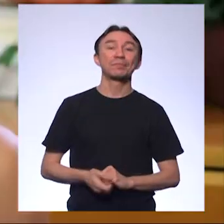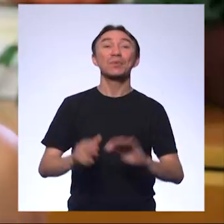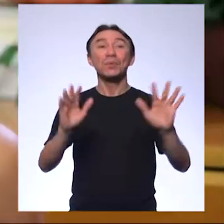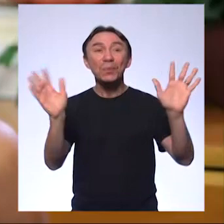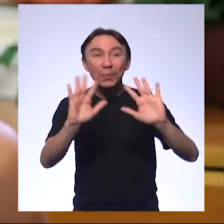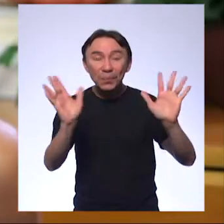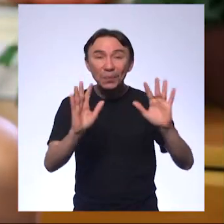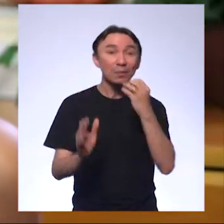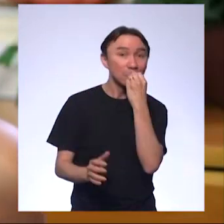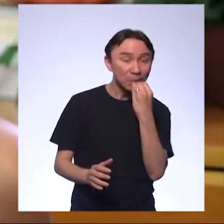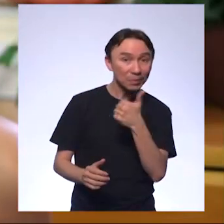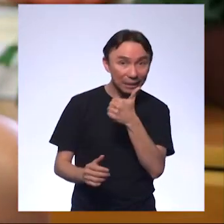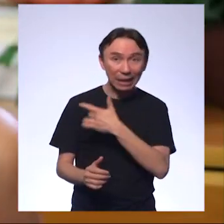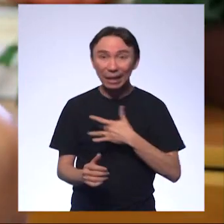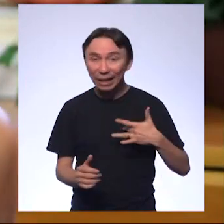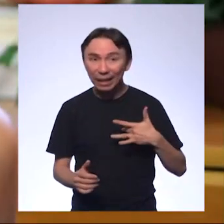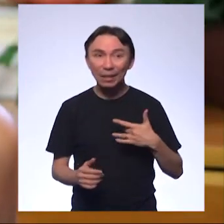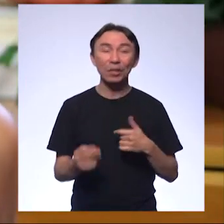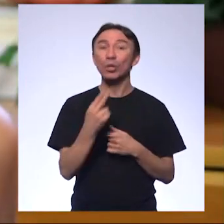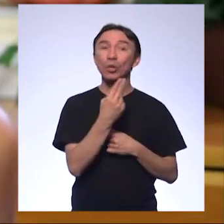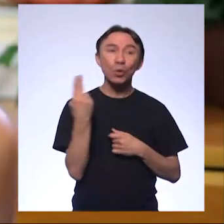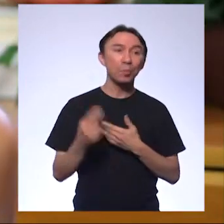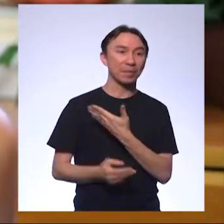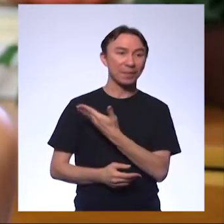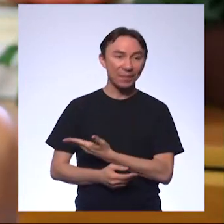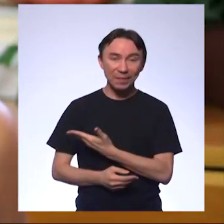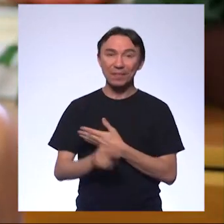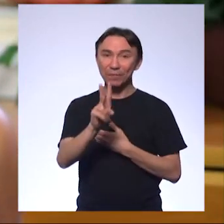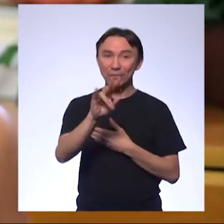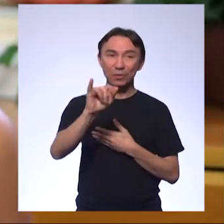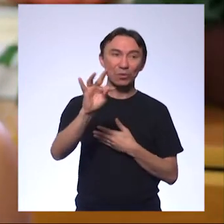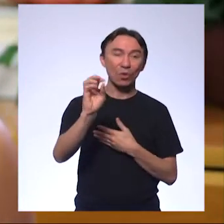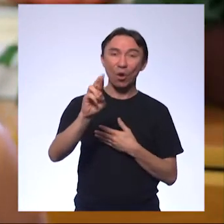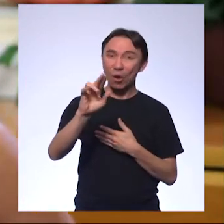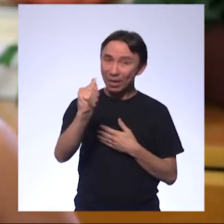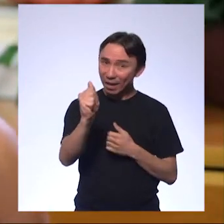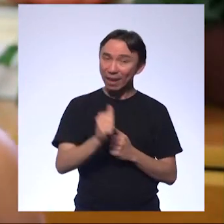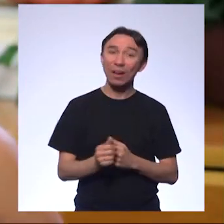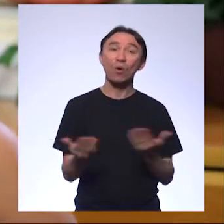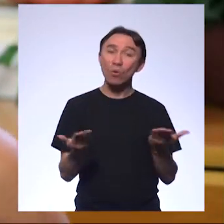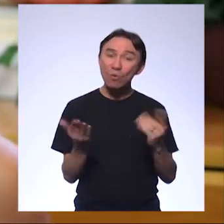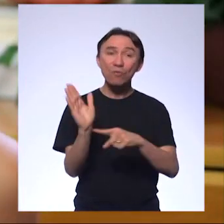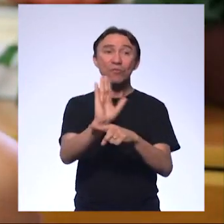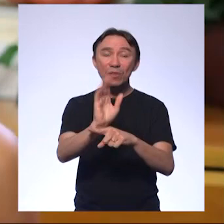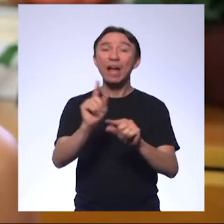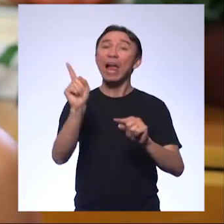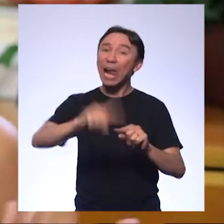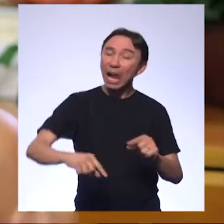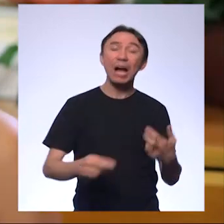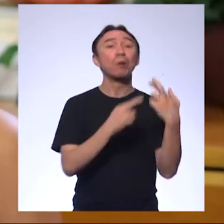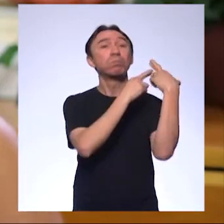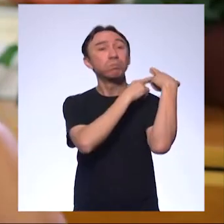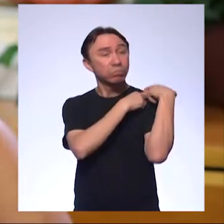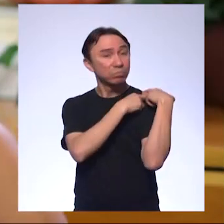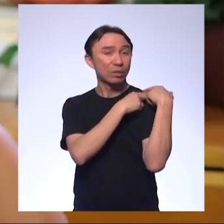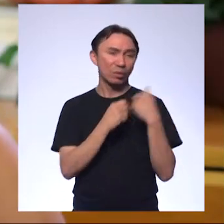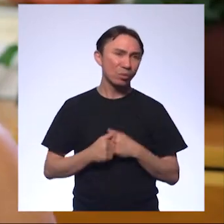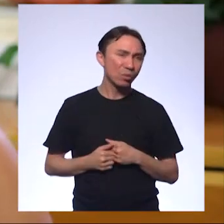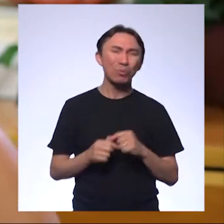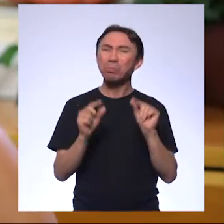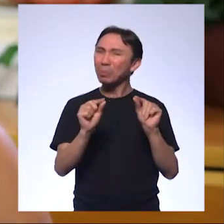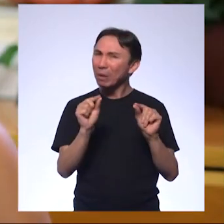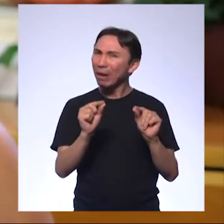bom com vocês? Meu nome é Vitória Ferreira e o vídeo de hoje é sobre responsabilidade afetiva, que é basicamente um